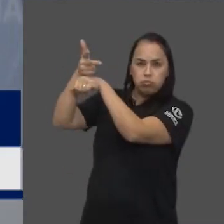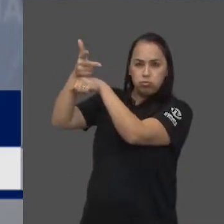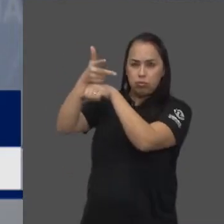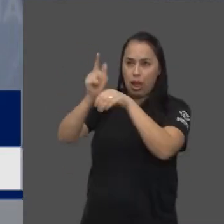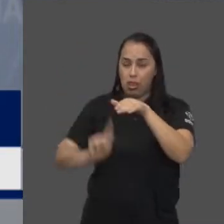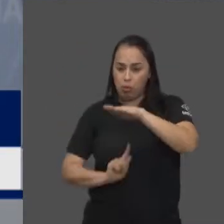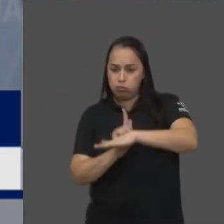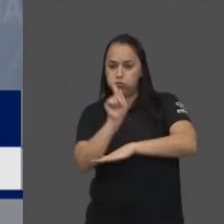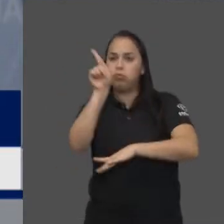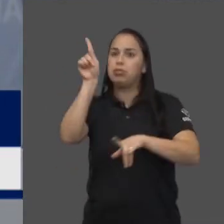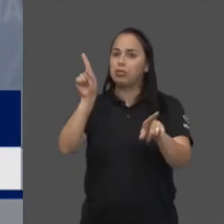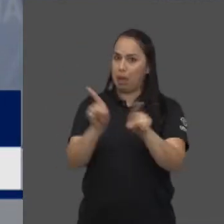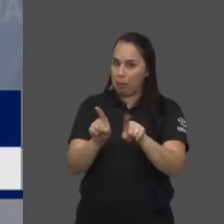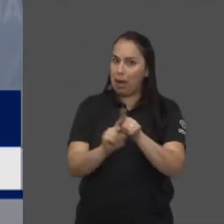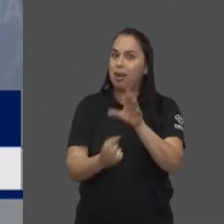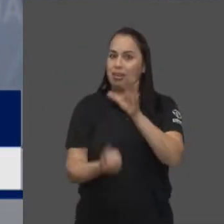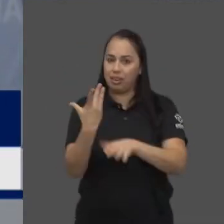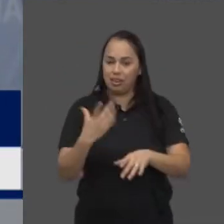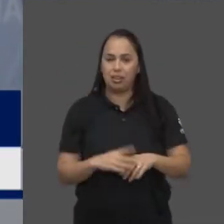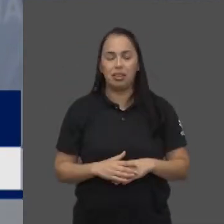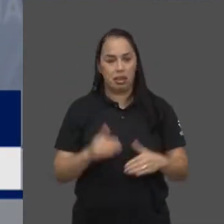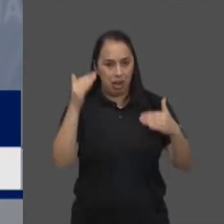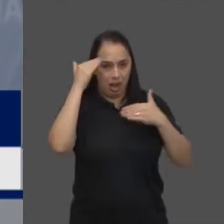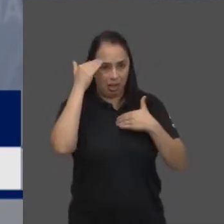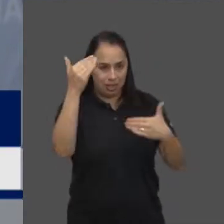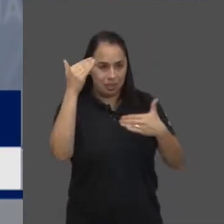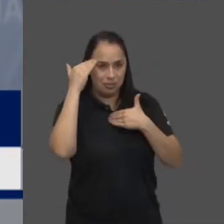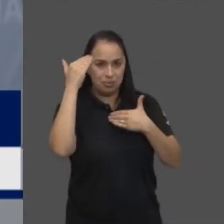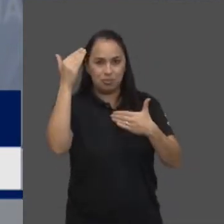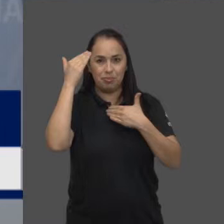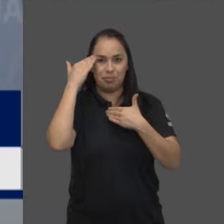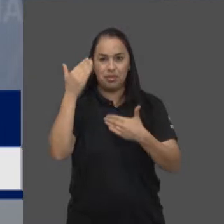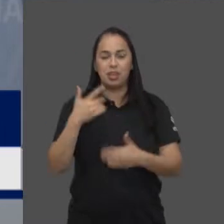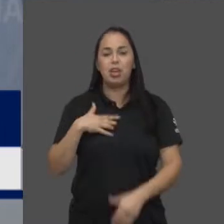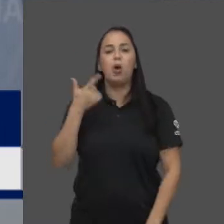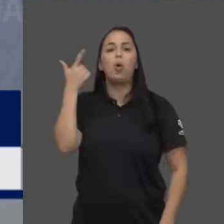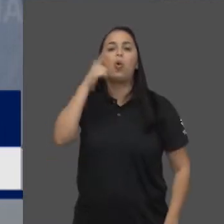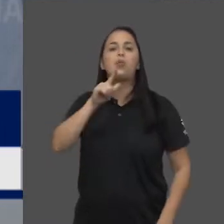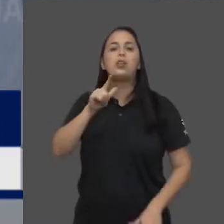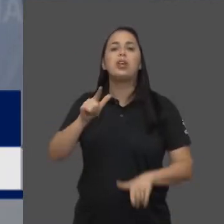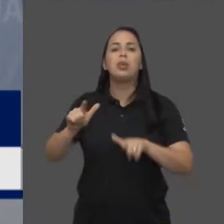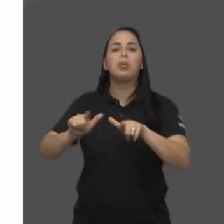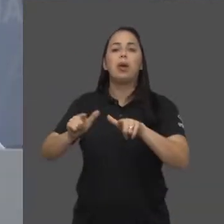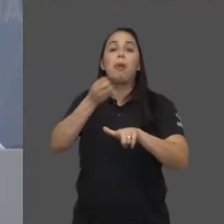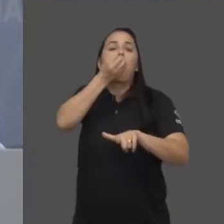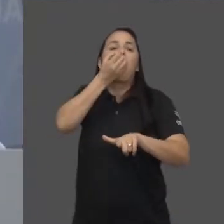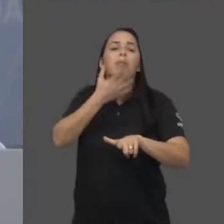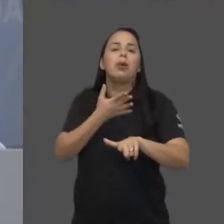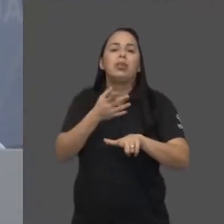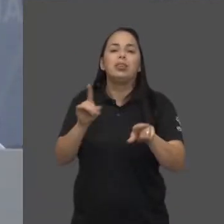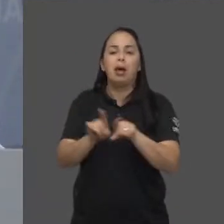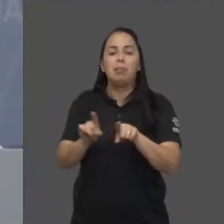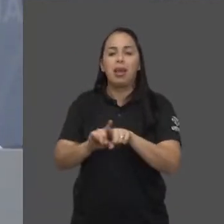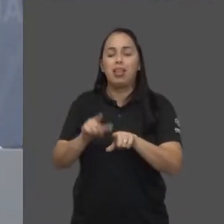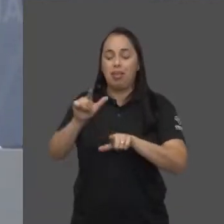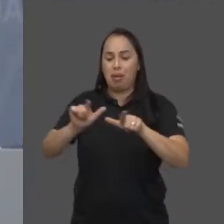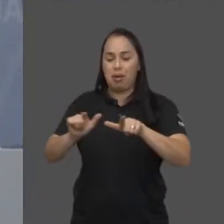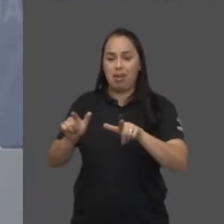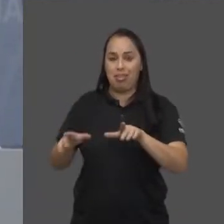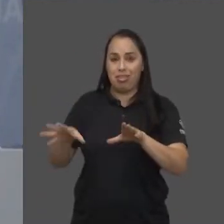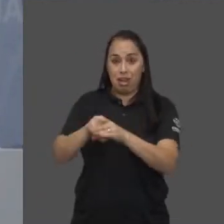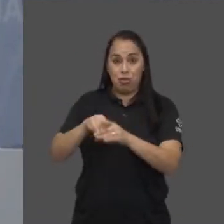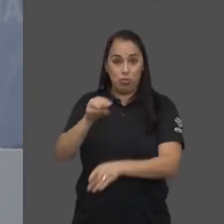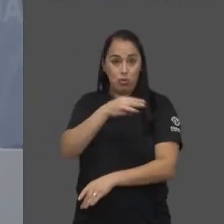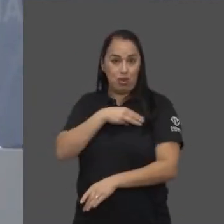automóveis e aviões e de vez em quando um satélite um foguete queria agradecer né